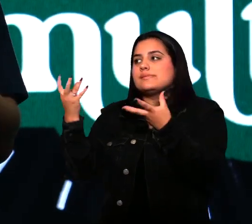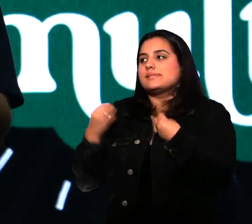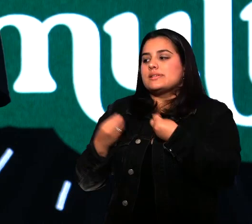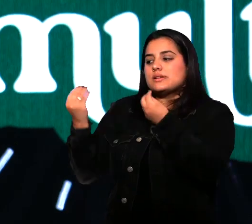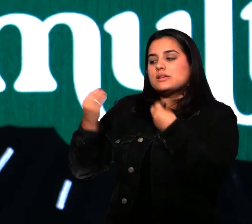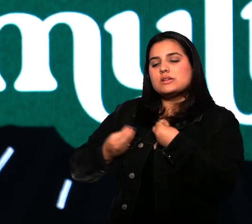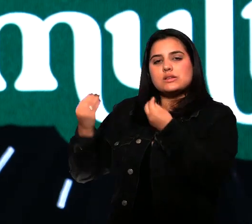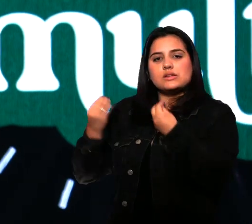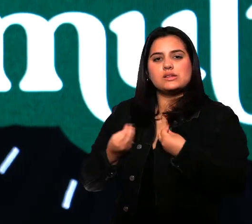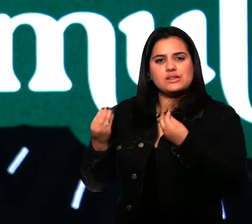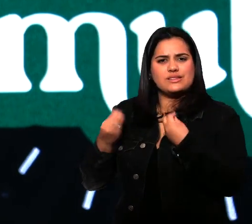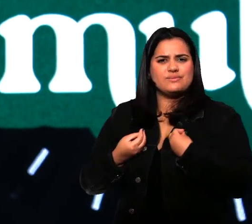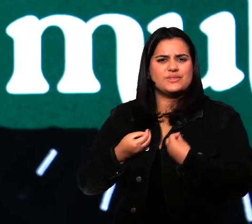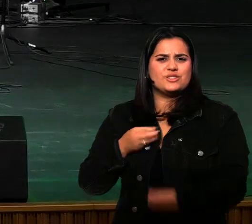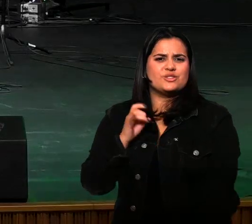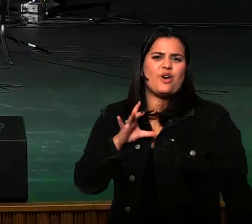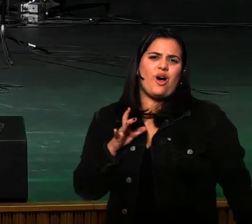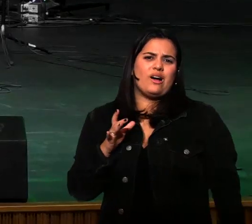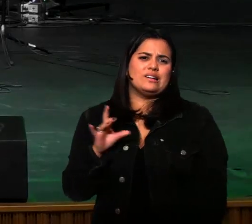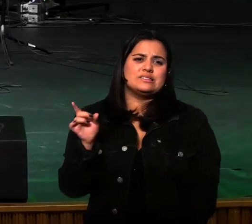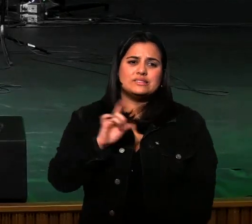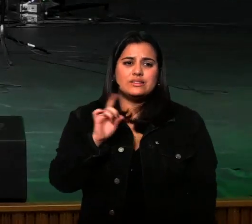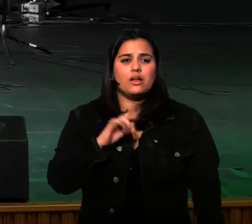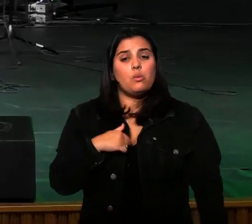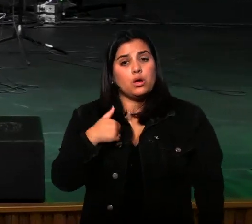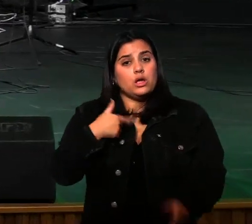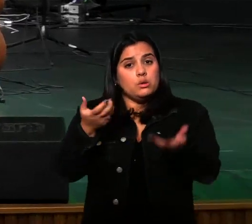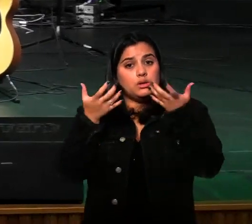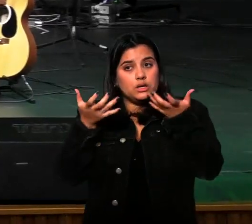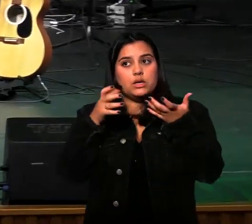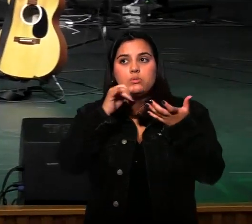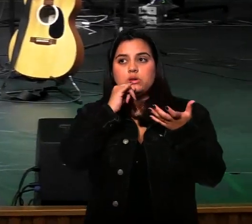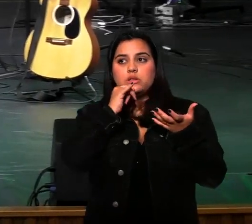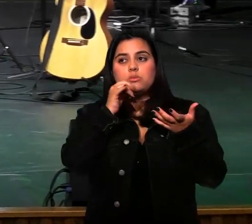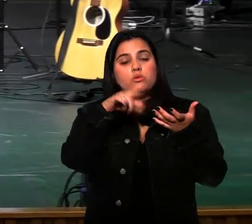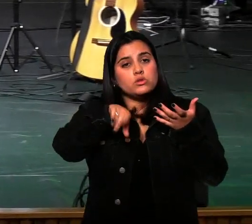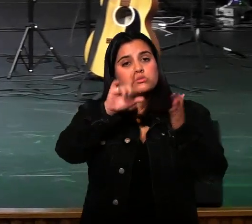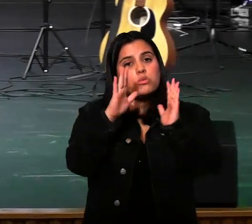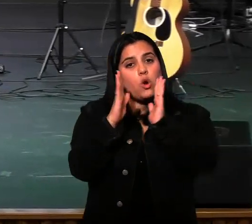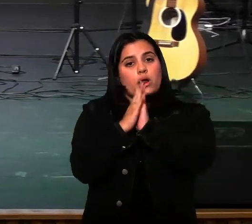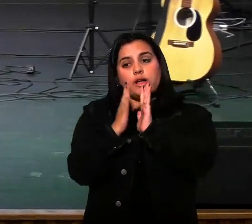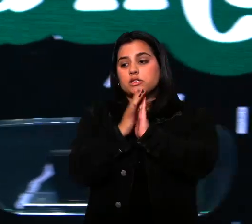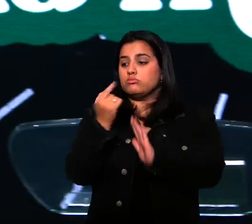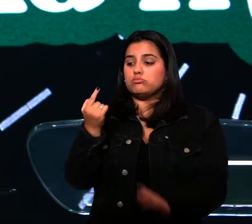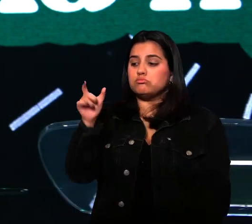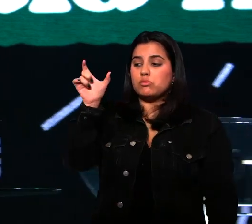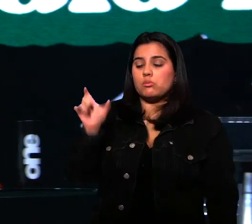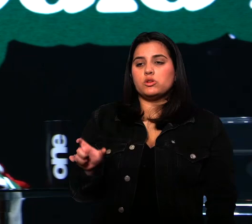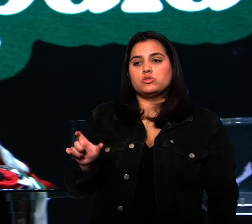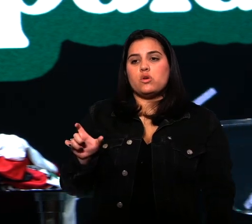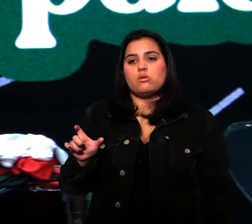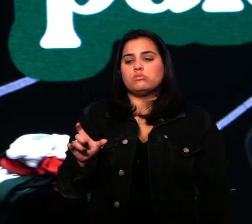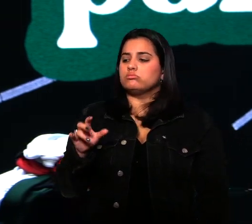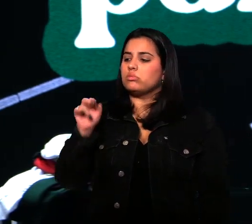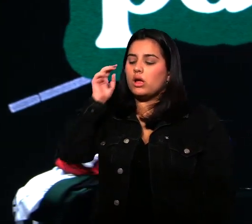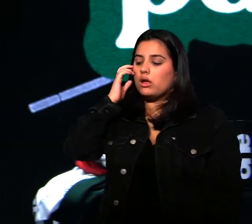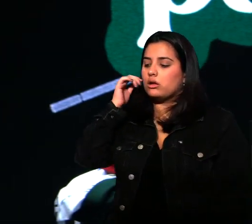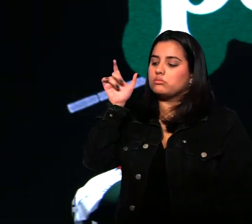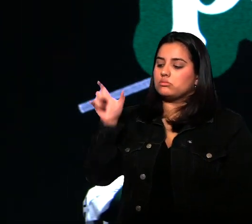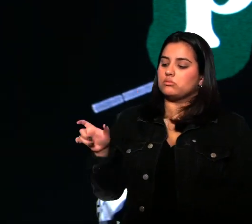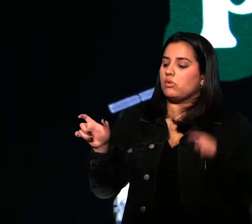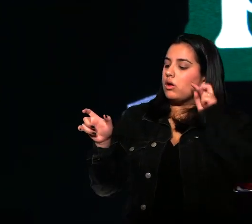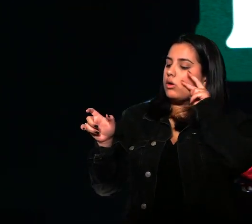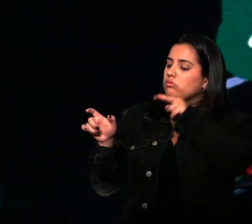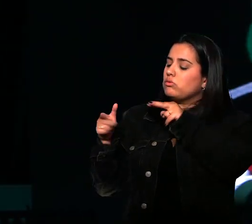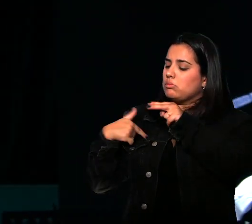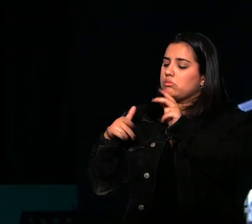tanto gerar uma cultura nesse lugar, que quando você vem, você orasse pelo menos por uma pessoa, sem ter que alguém pedir para você orar. Não, eu vi alguém ali, eu vou lá e orei pela pessoa